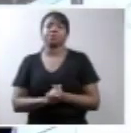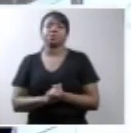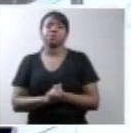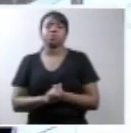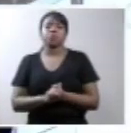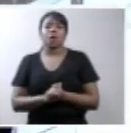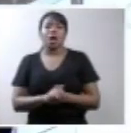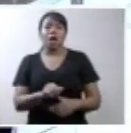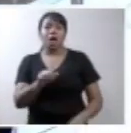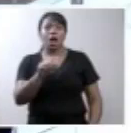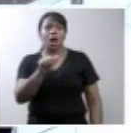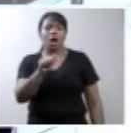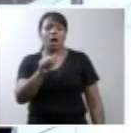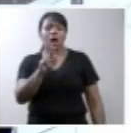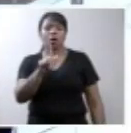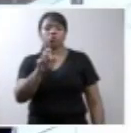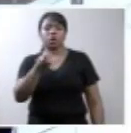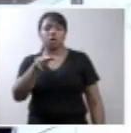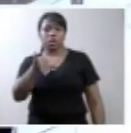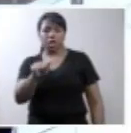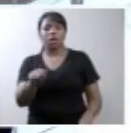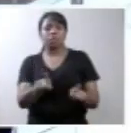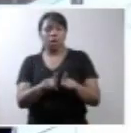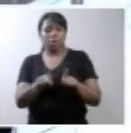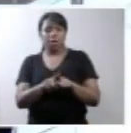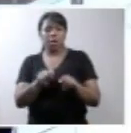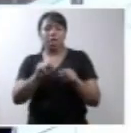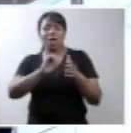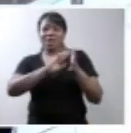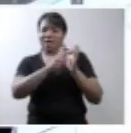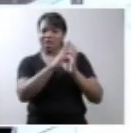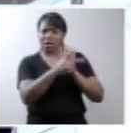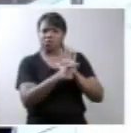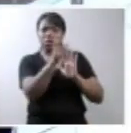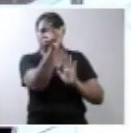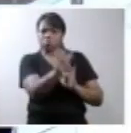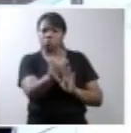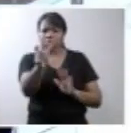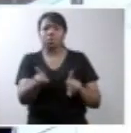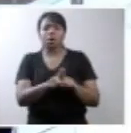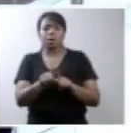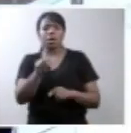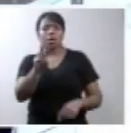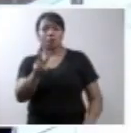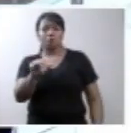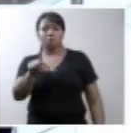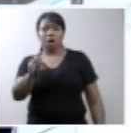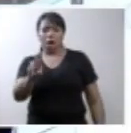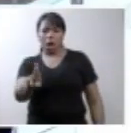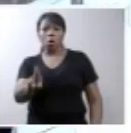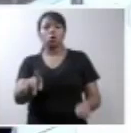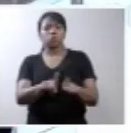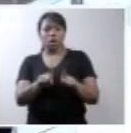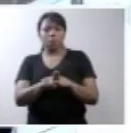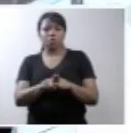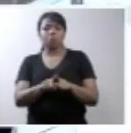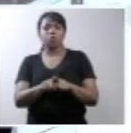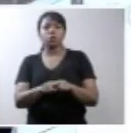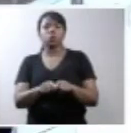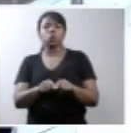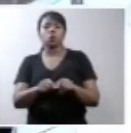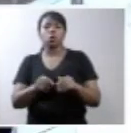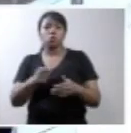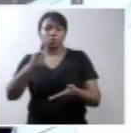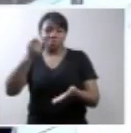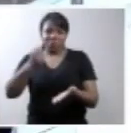né a Eugenia eliminando as vidas carentes de valor Como já foi dito antigamente foi condenada no